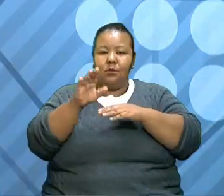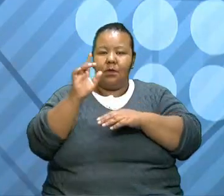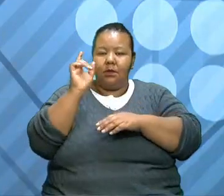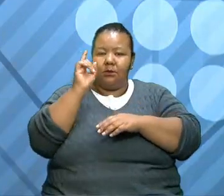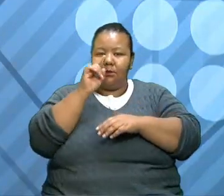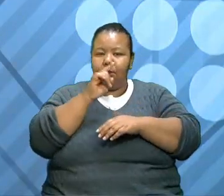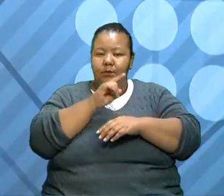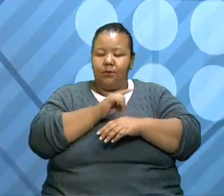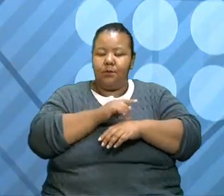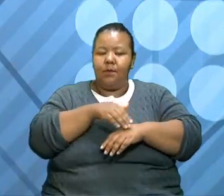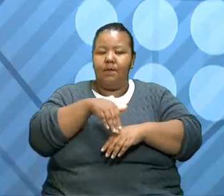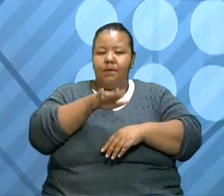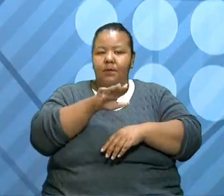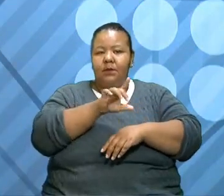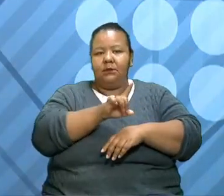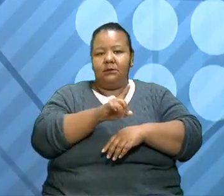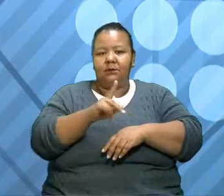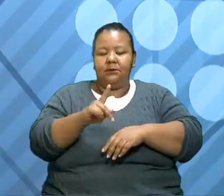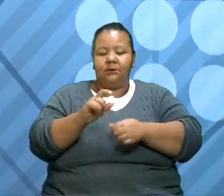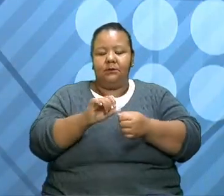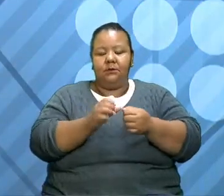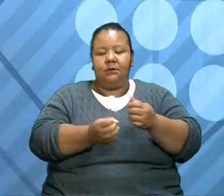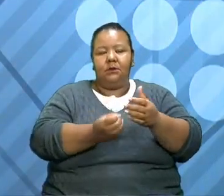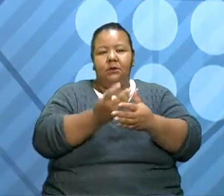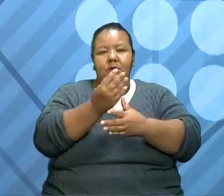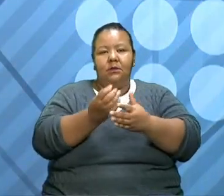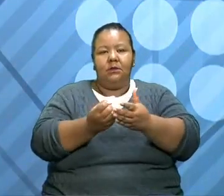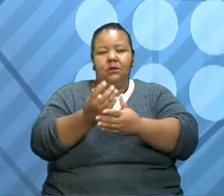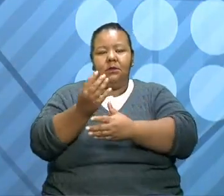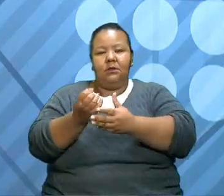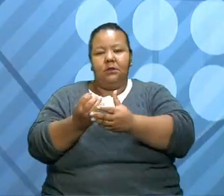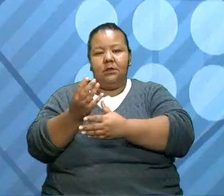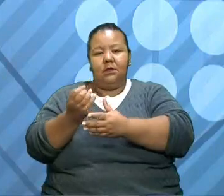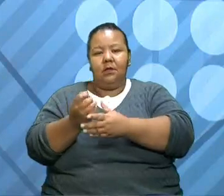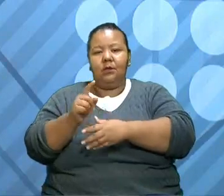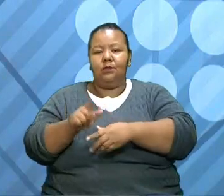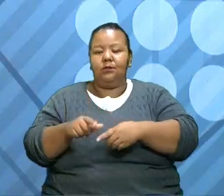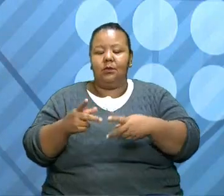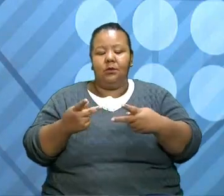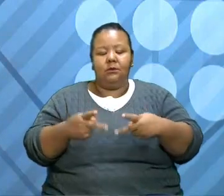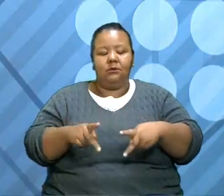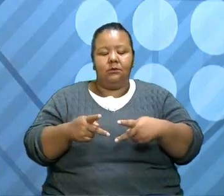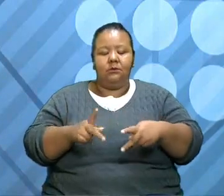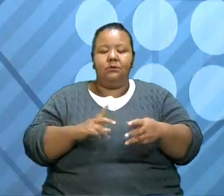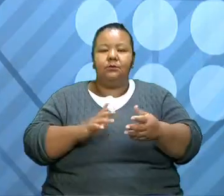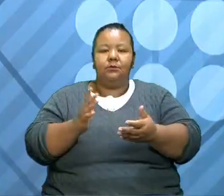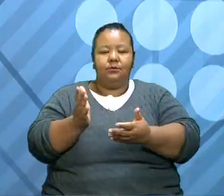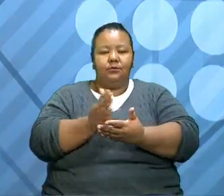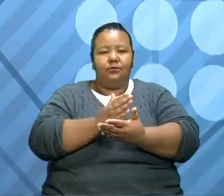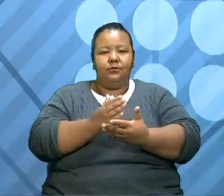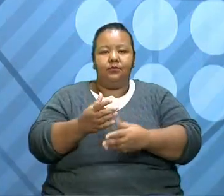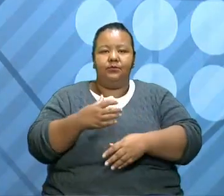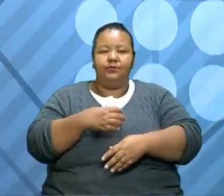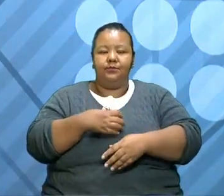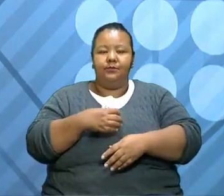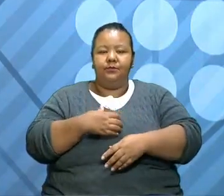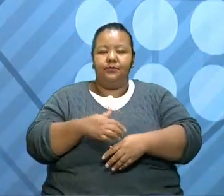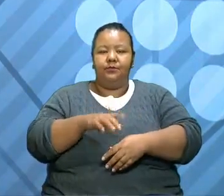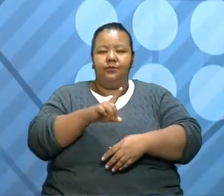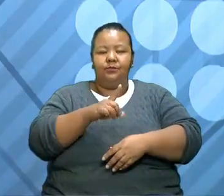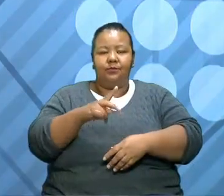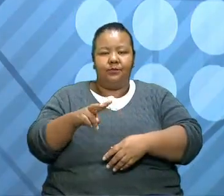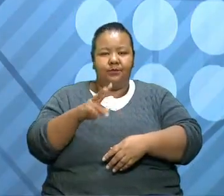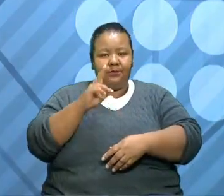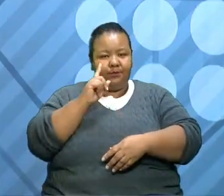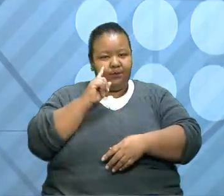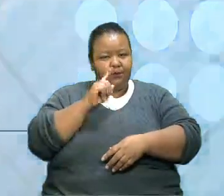é, mais departamentos ela vai criando. Isso é completamente natural. E nós temos alguns tipos de departamentos. Vamos